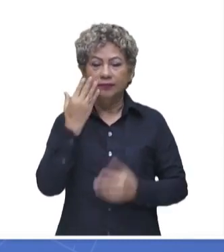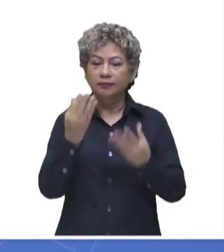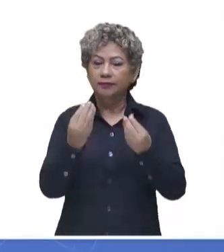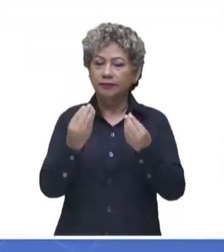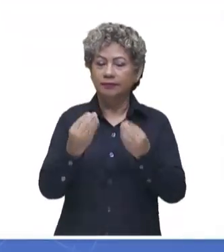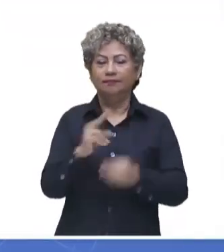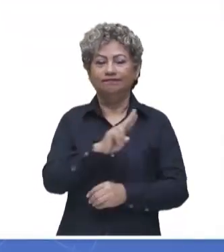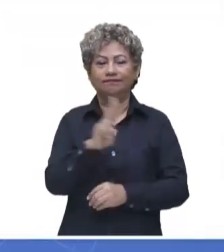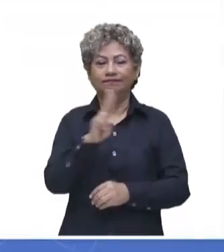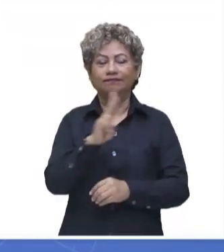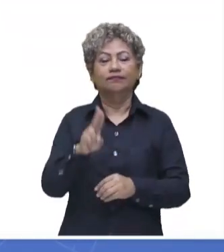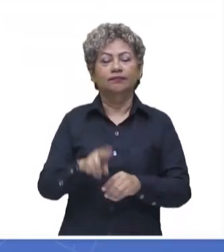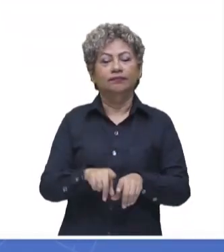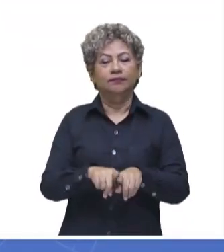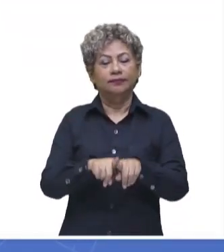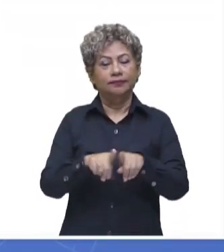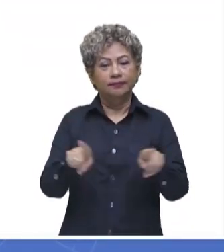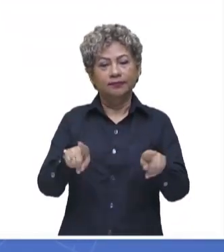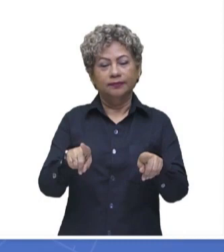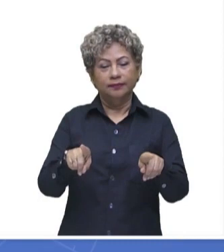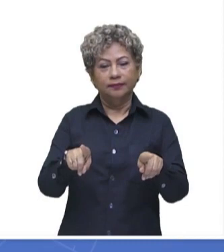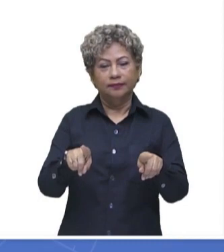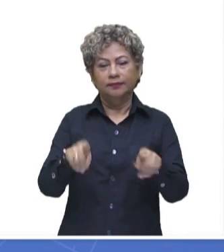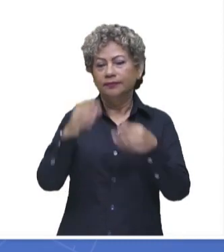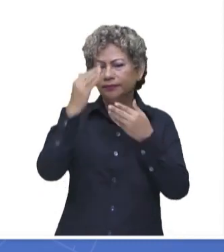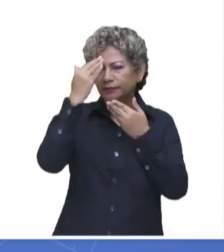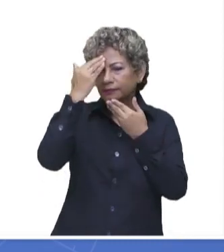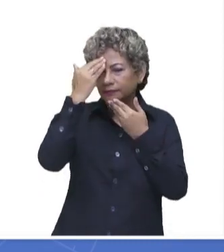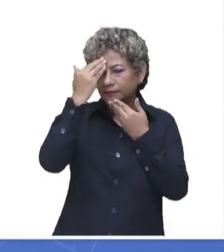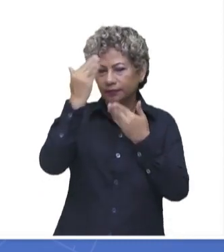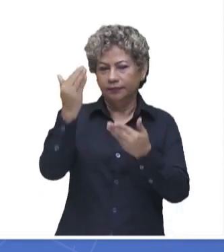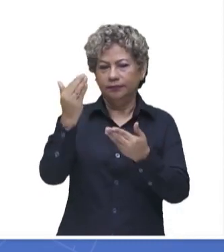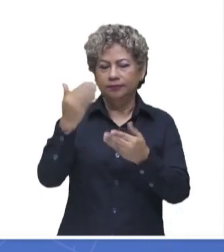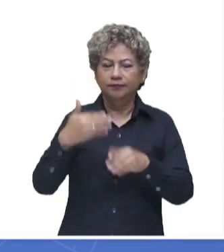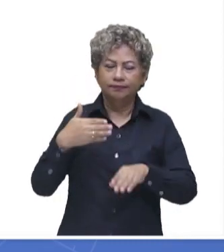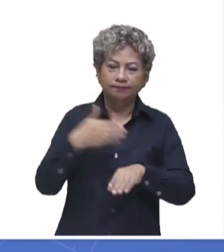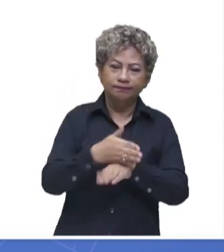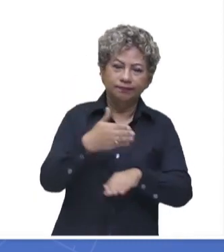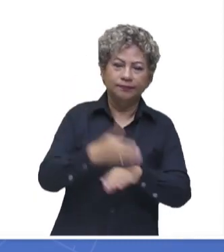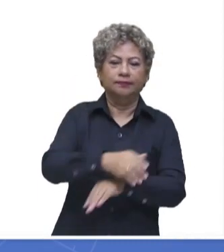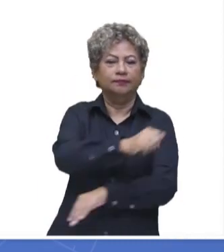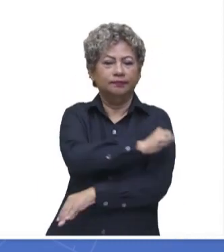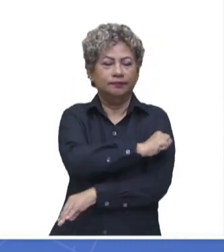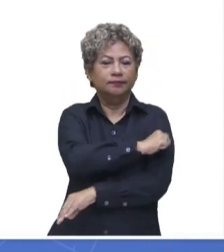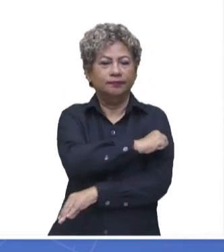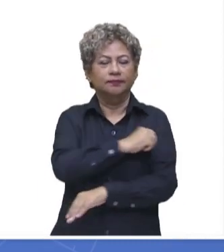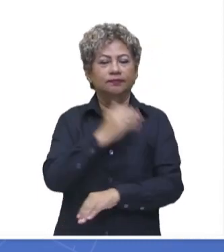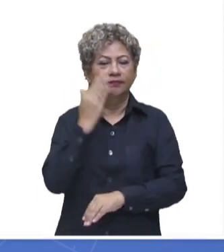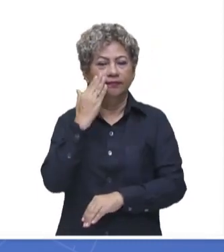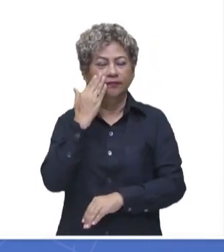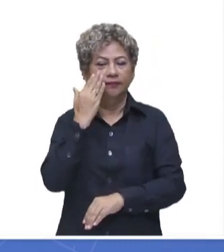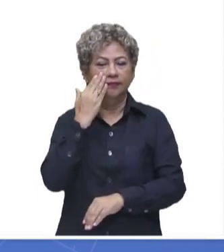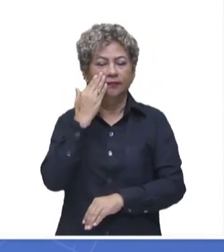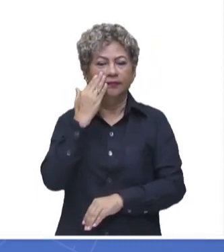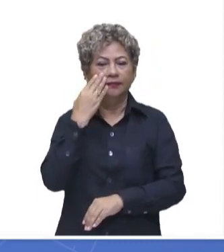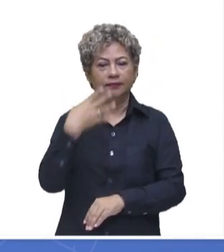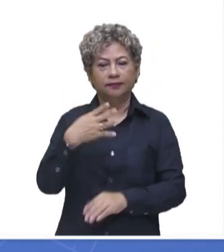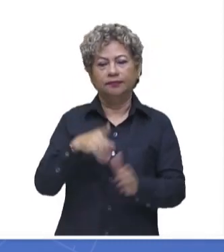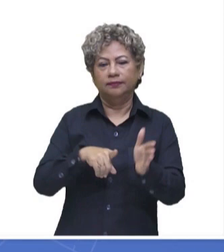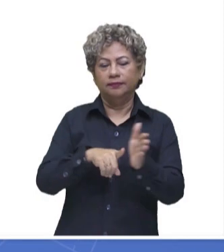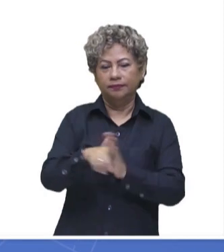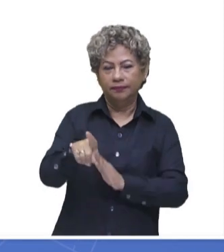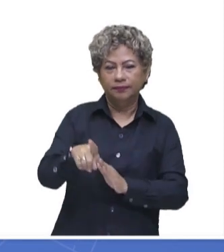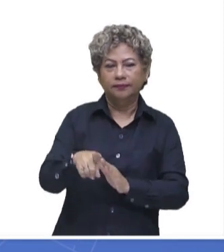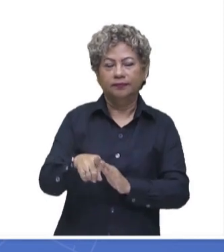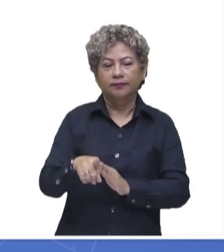né? Mas a gente agradece, como sempre, a participação de vocês. Vamos voltar, então, para a questão de número 4, verificar aí qual é